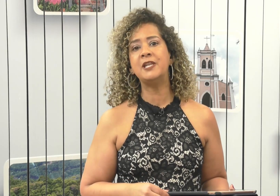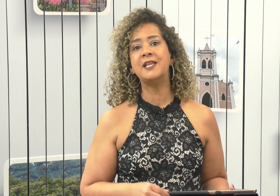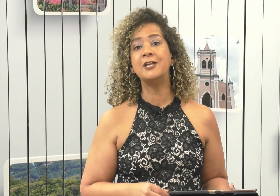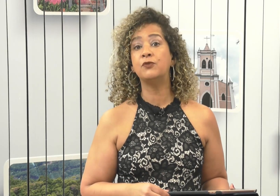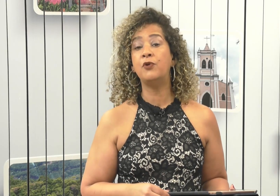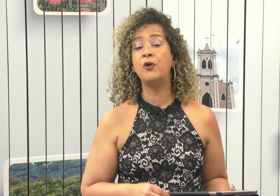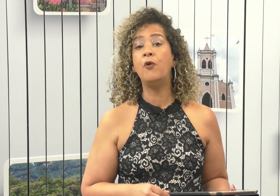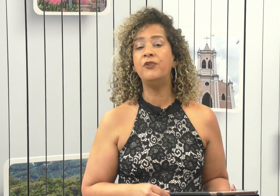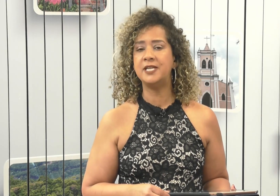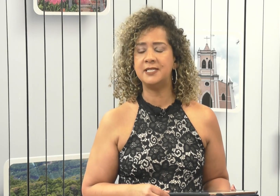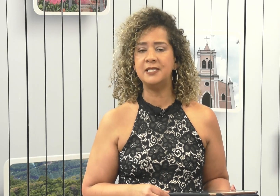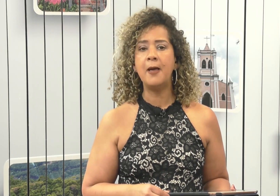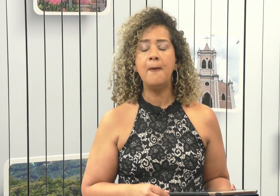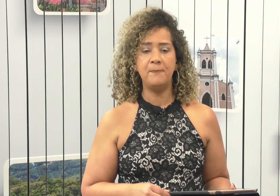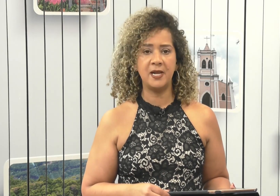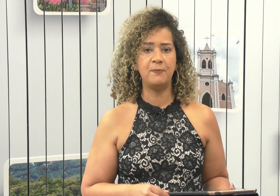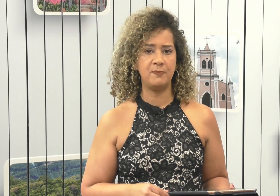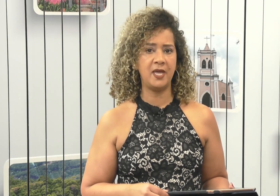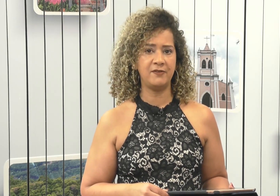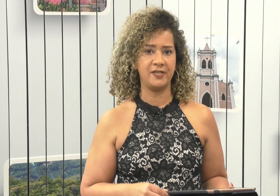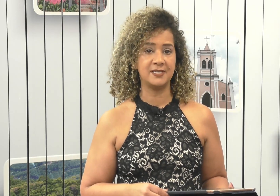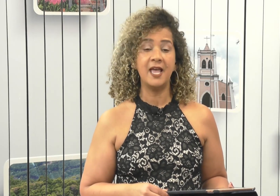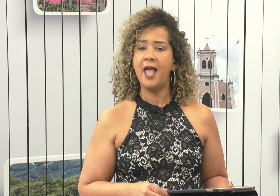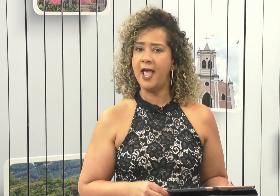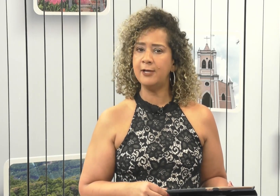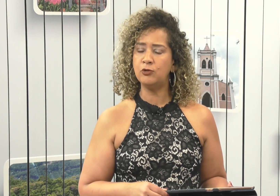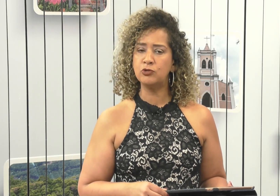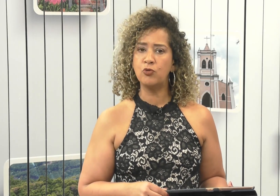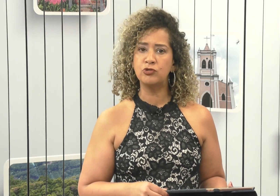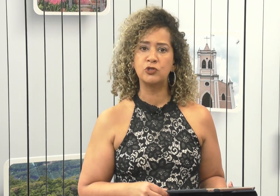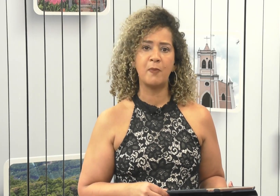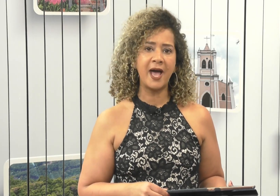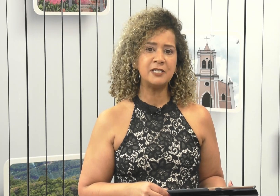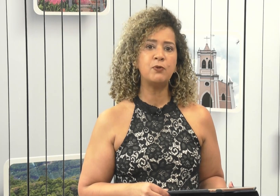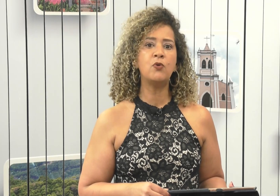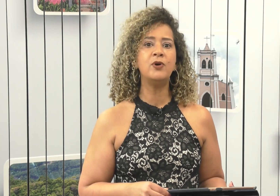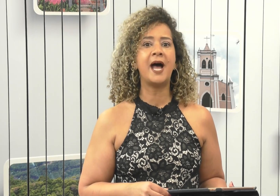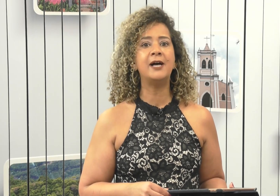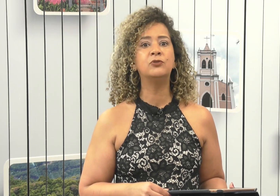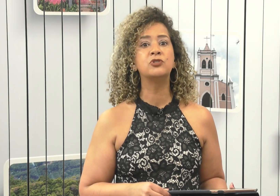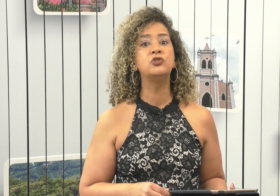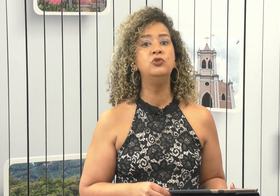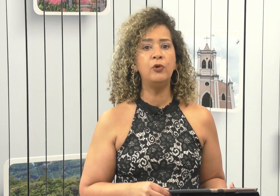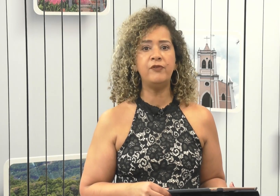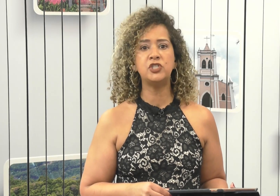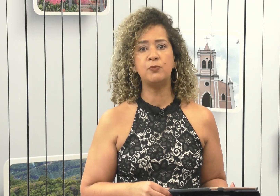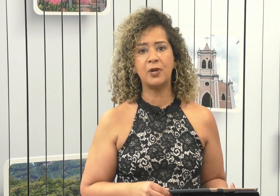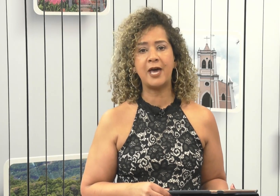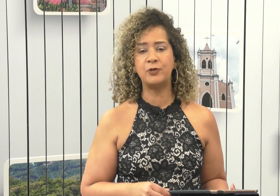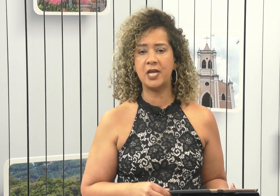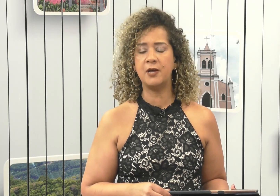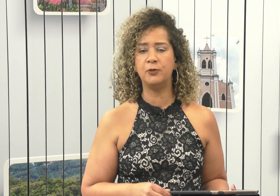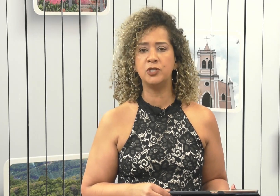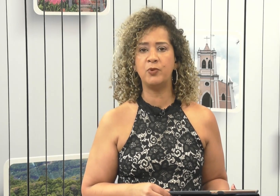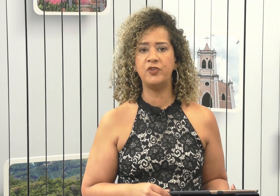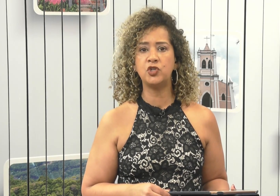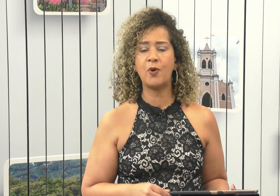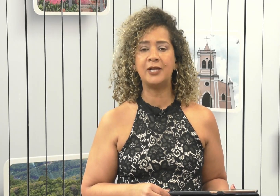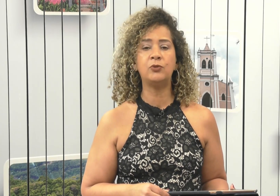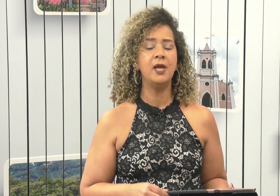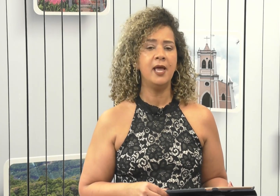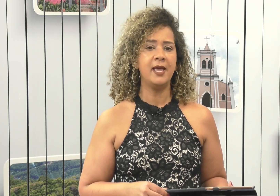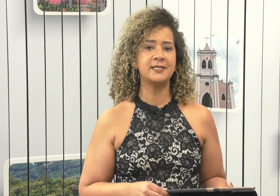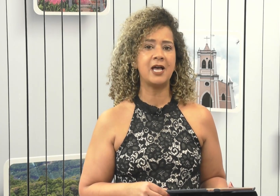a possibilidade foi oferecida pela primeira vez entre os cursos mais procurados no vestibular Unicamp